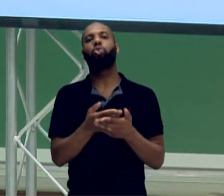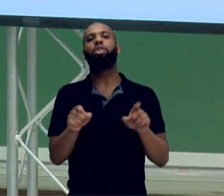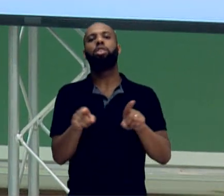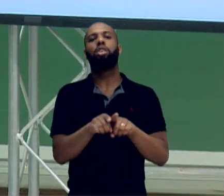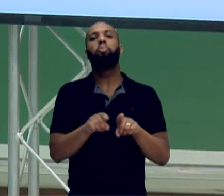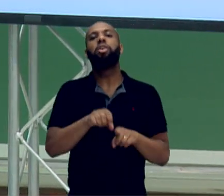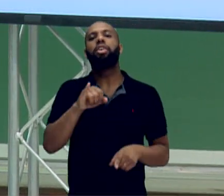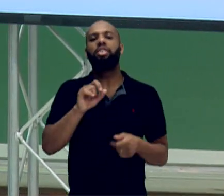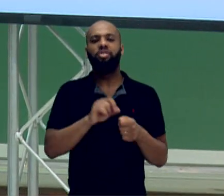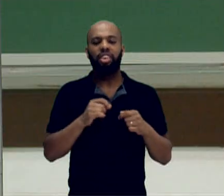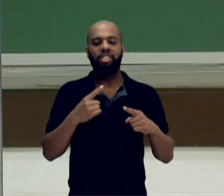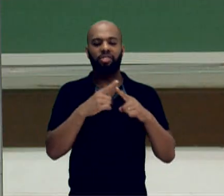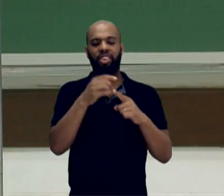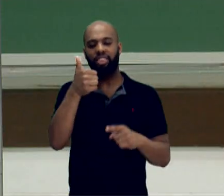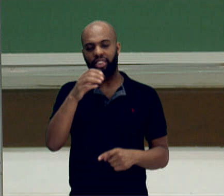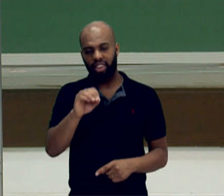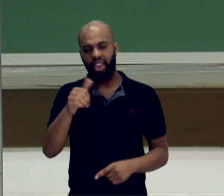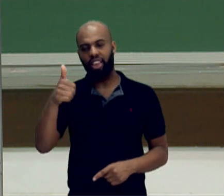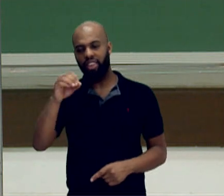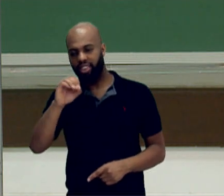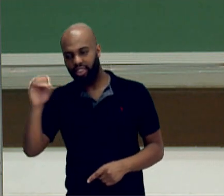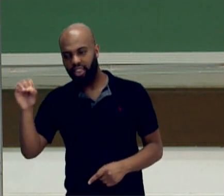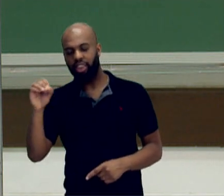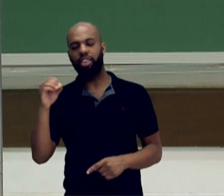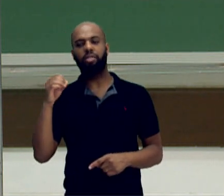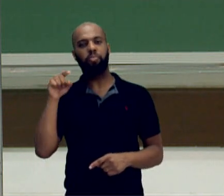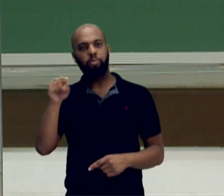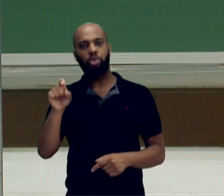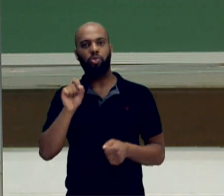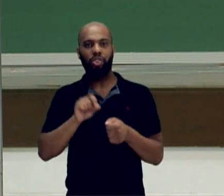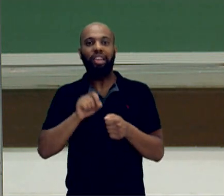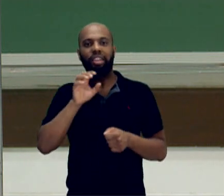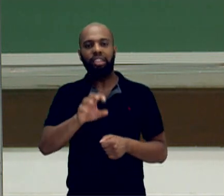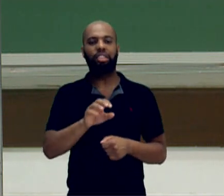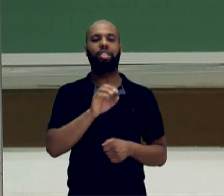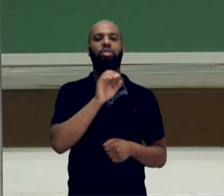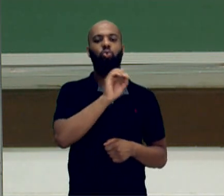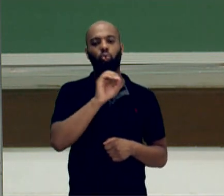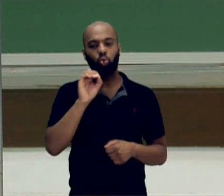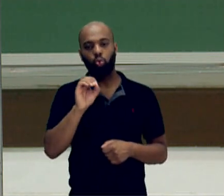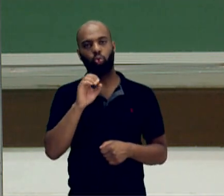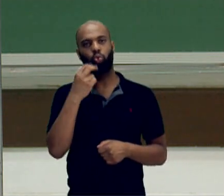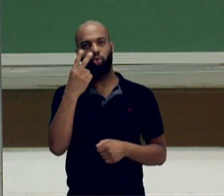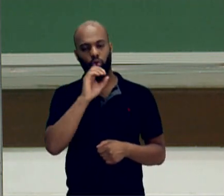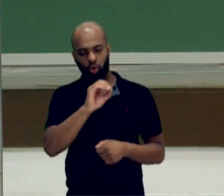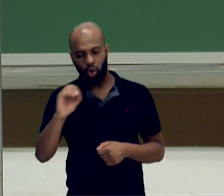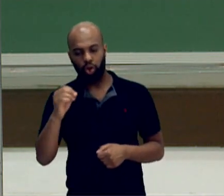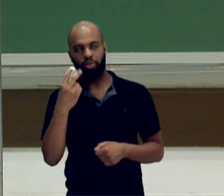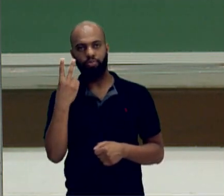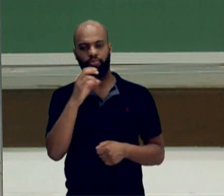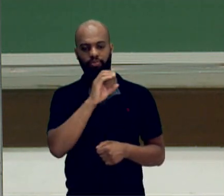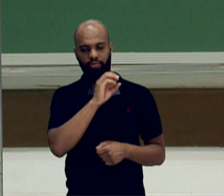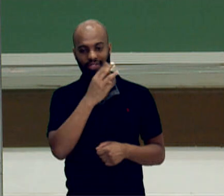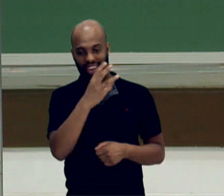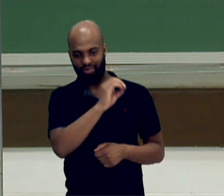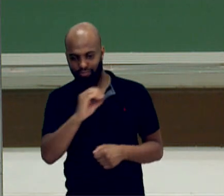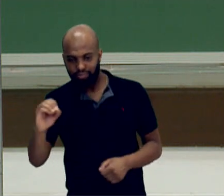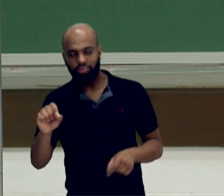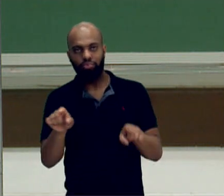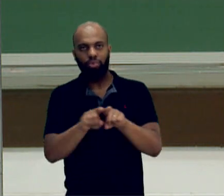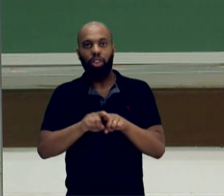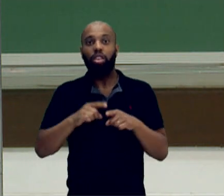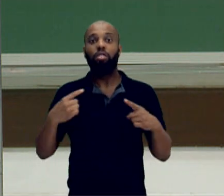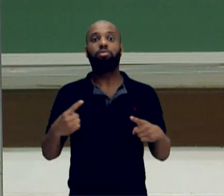por 10, 100 mil, vai ali 0, 2 zeros, 3 zeros, certo? Fazendo